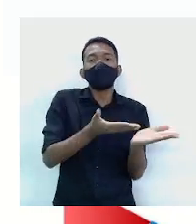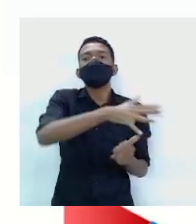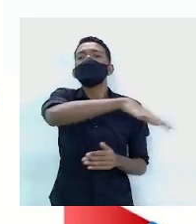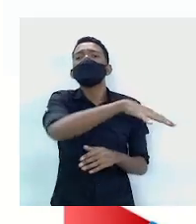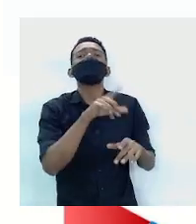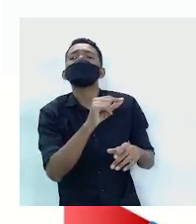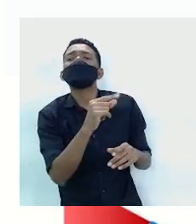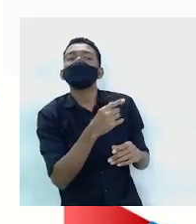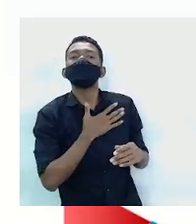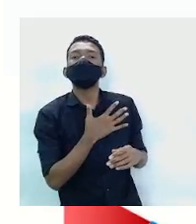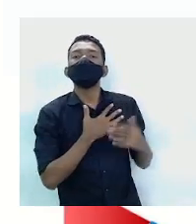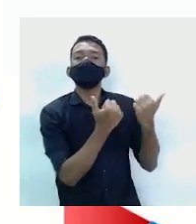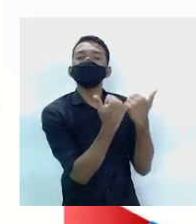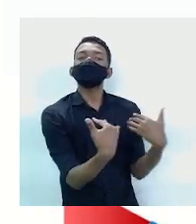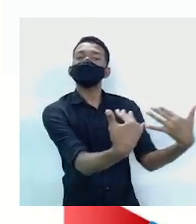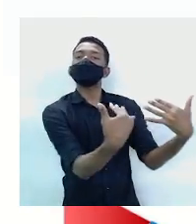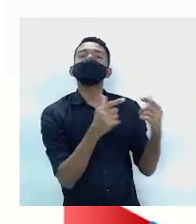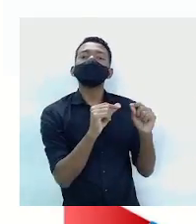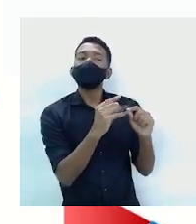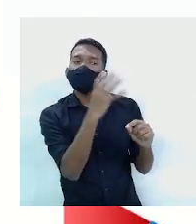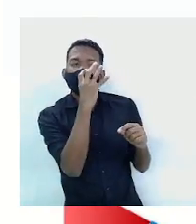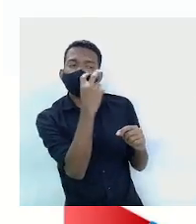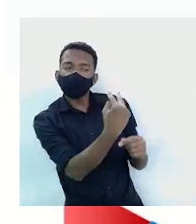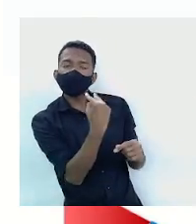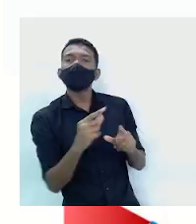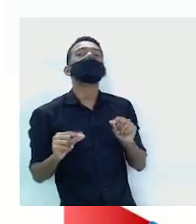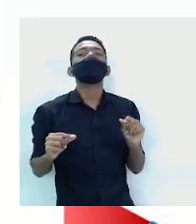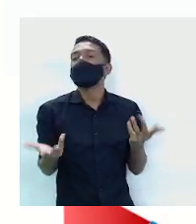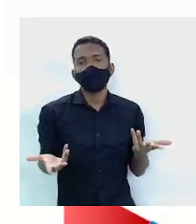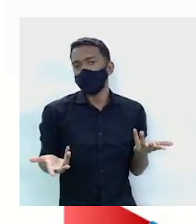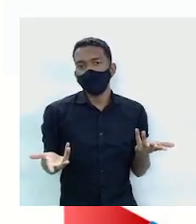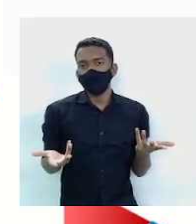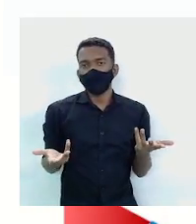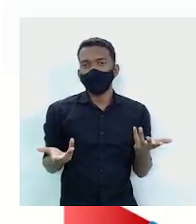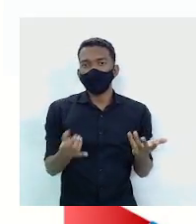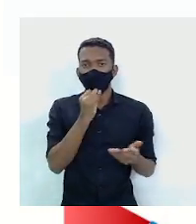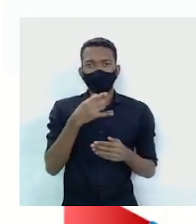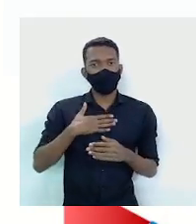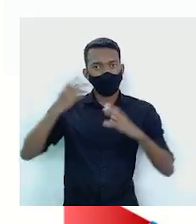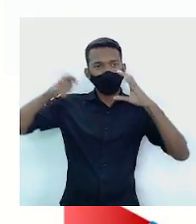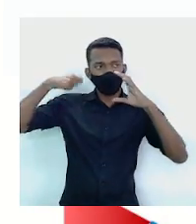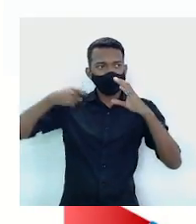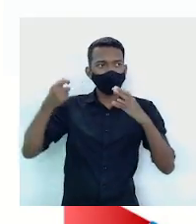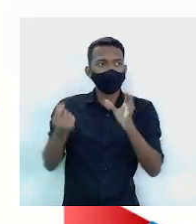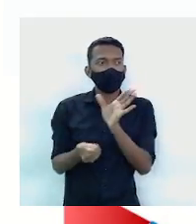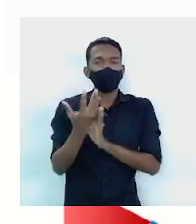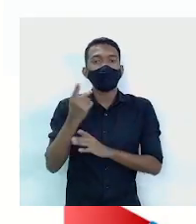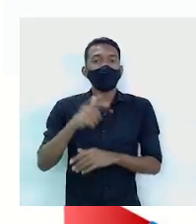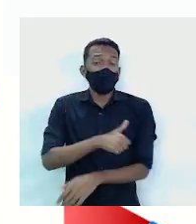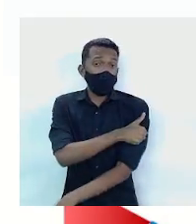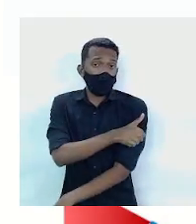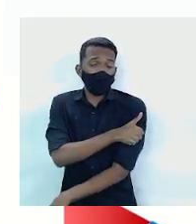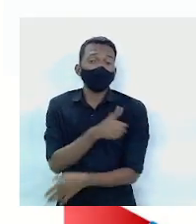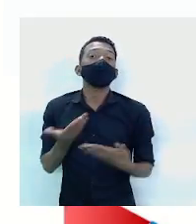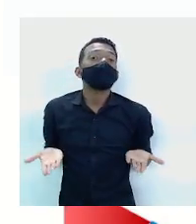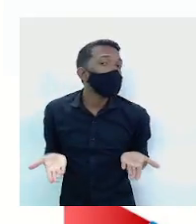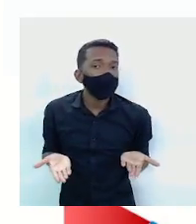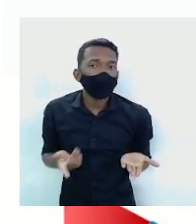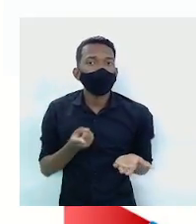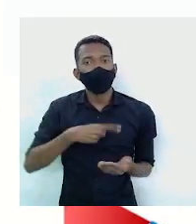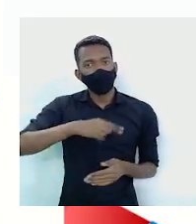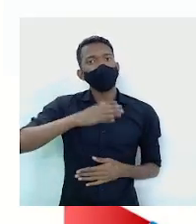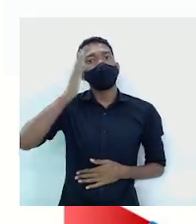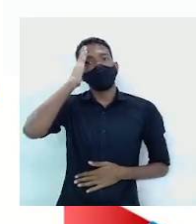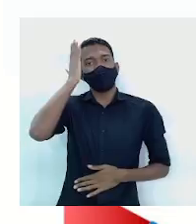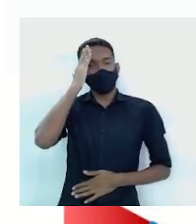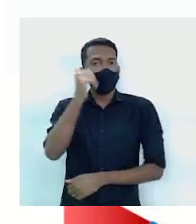dirigido. Quem é o meu público-alvo? Esse vídeo que eu estou produzindo agora é para alunos de que série? Essa videoaula